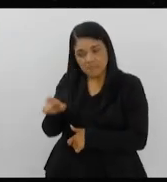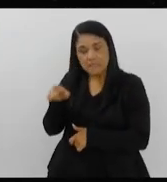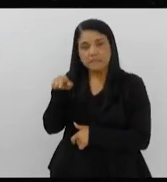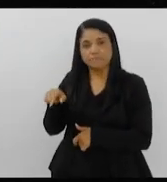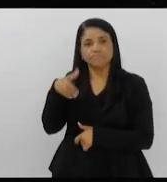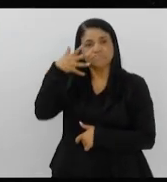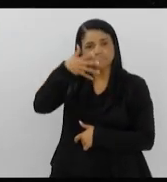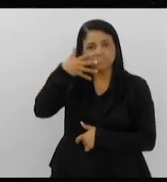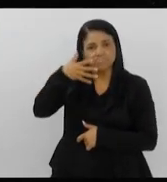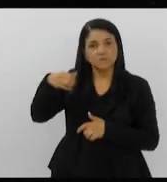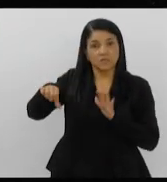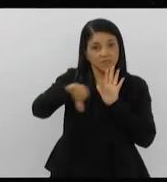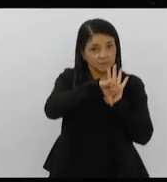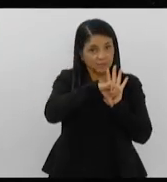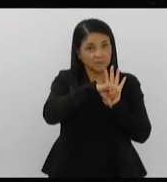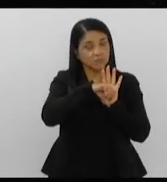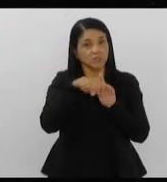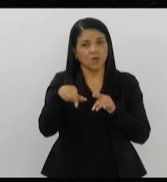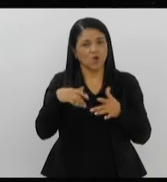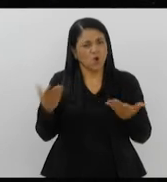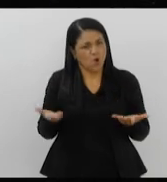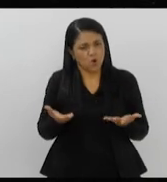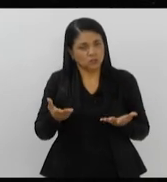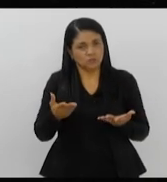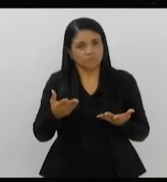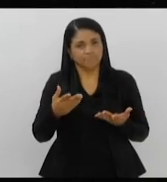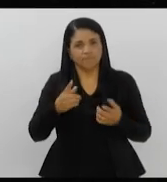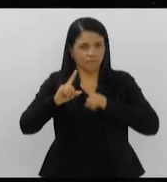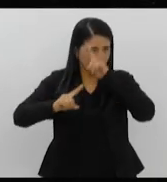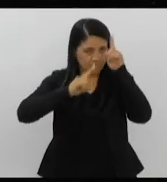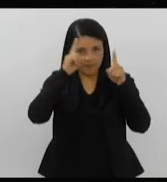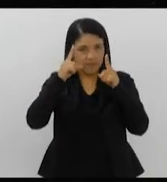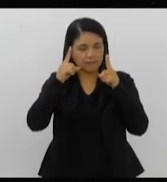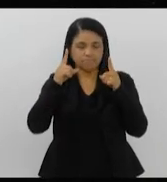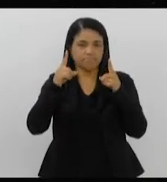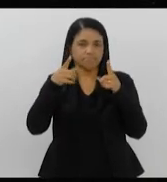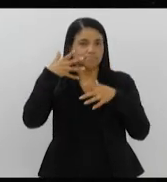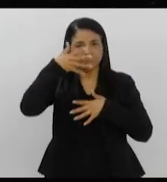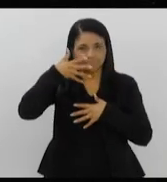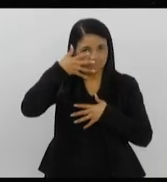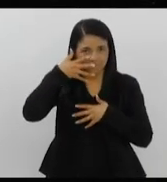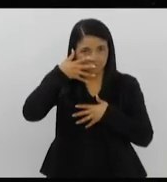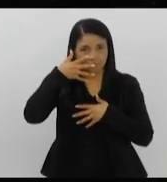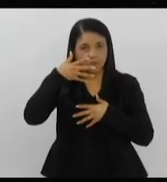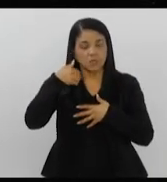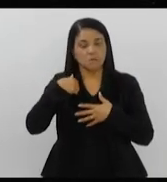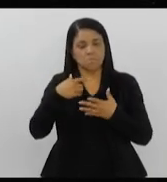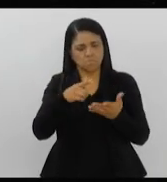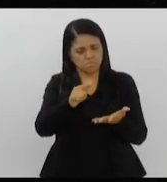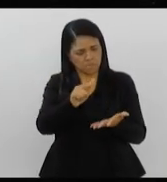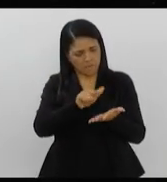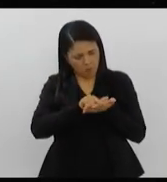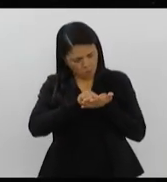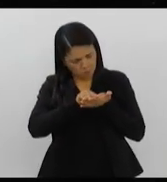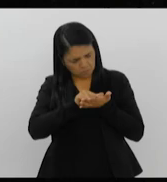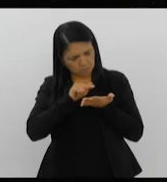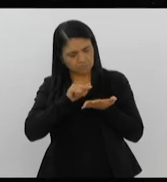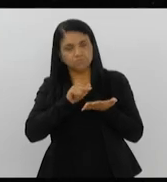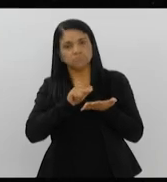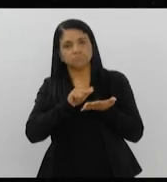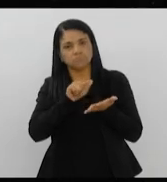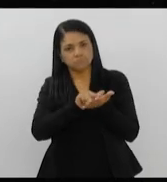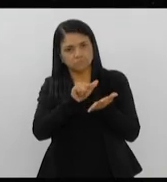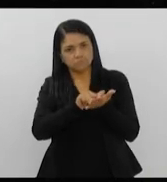ele disse hoje eu não vou falar de improviso ele pegou um papel